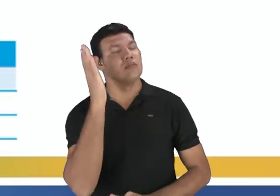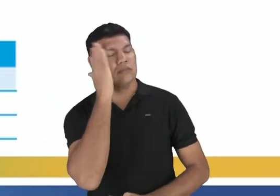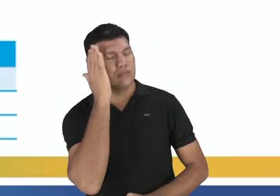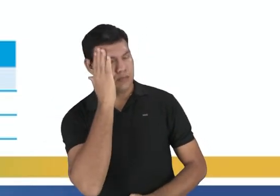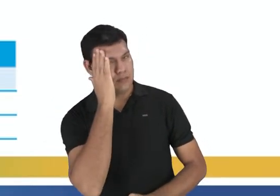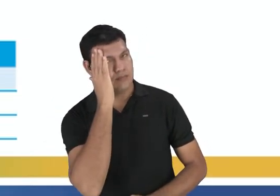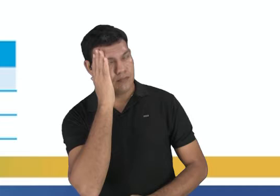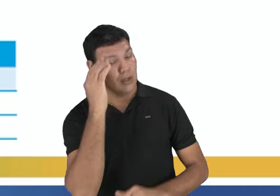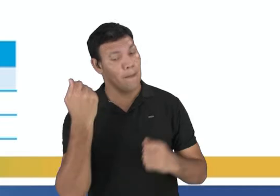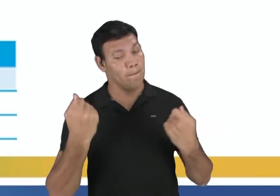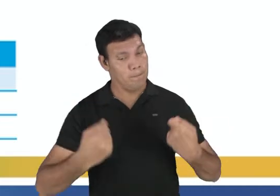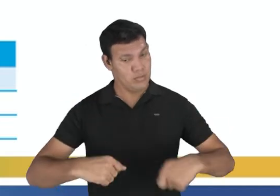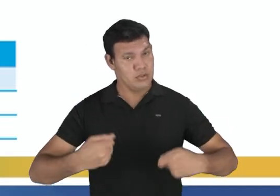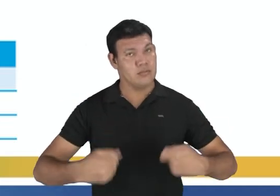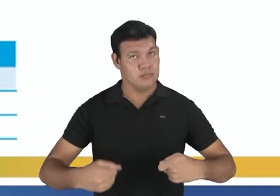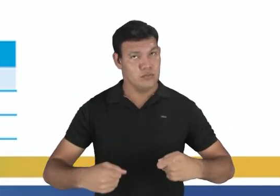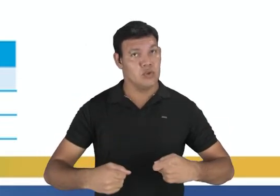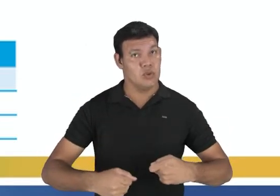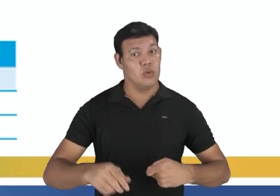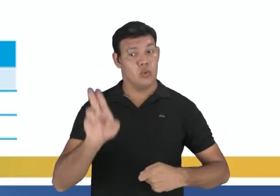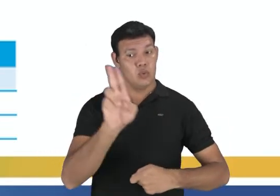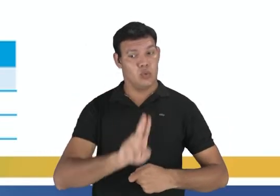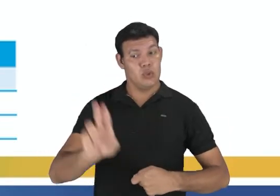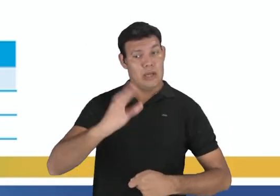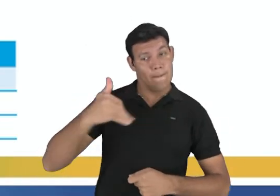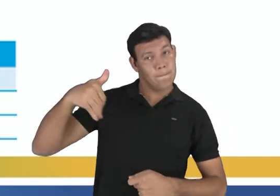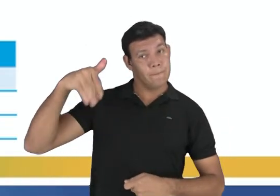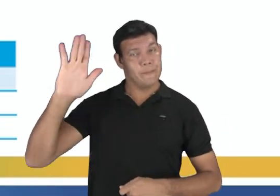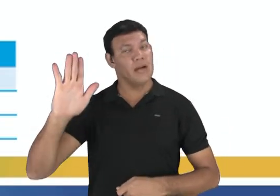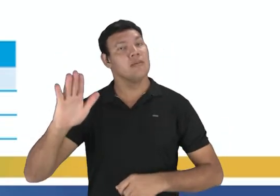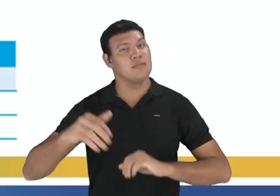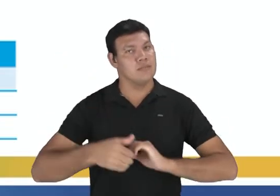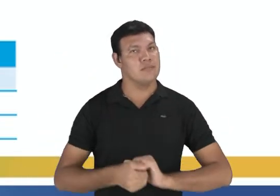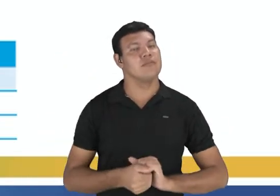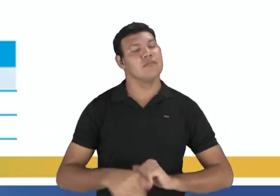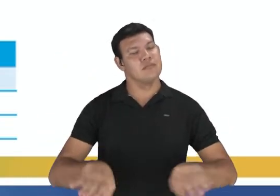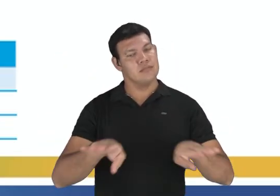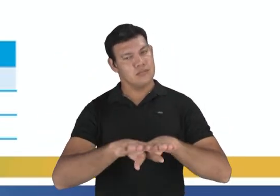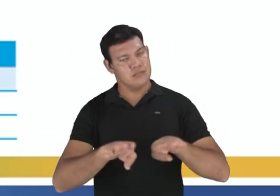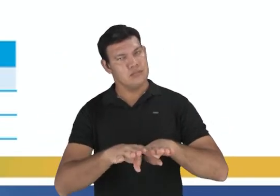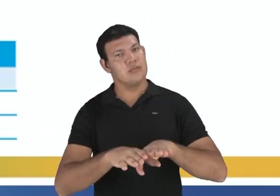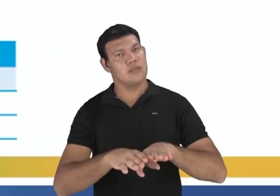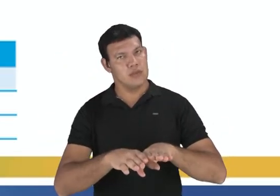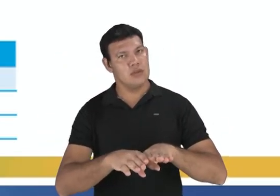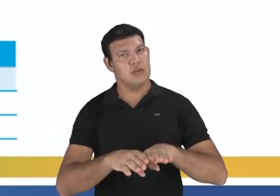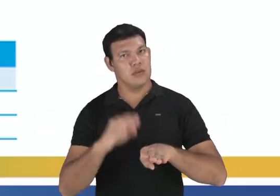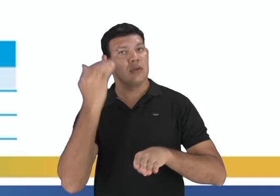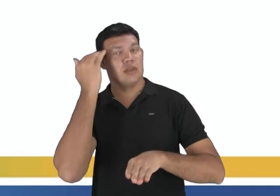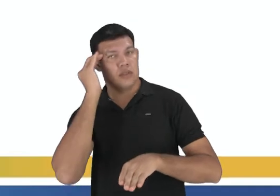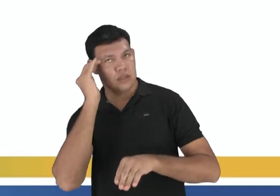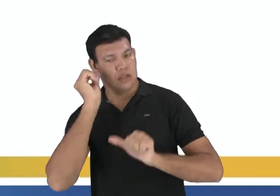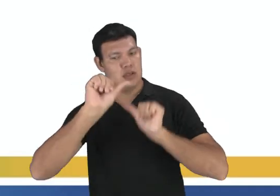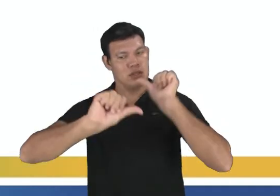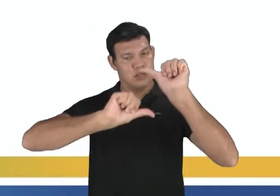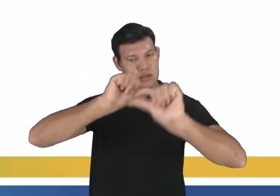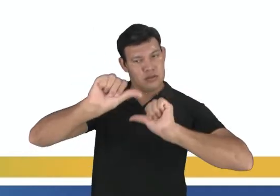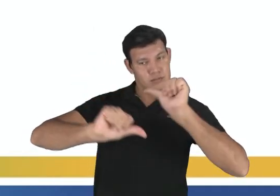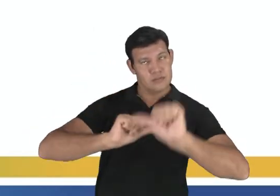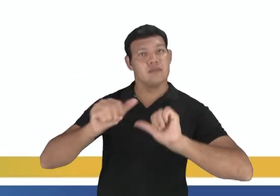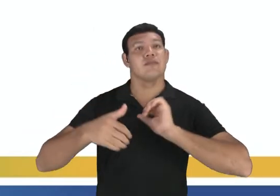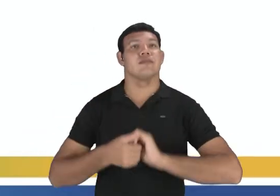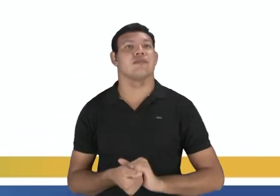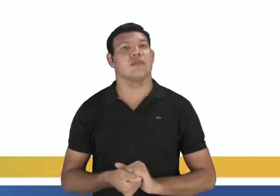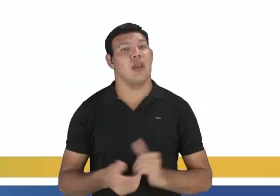saber alguns que são mais utilizados e saber as transformações. E falando de transformação,